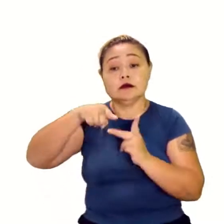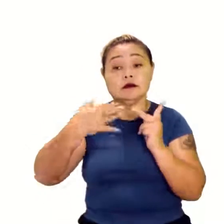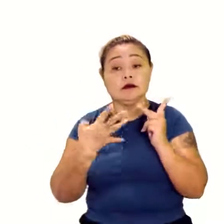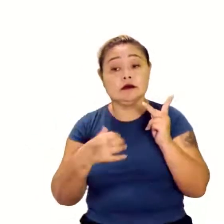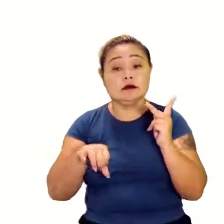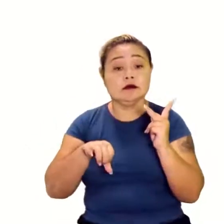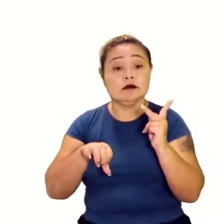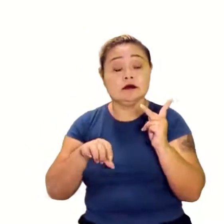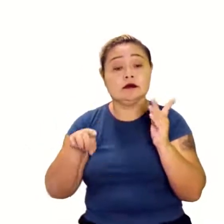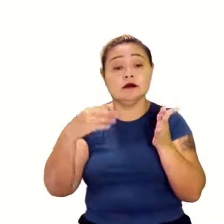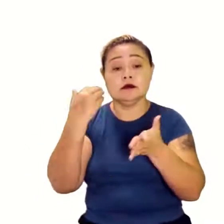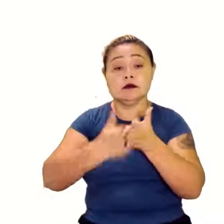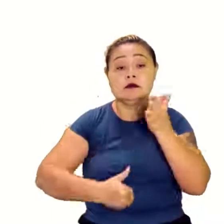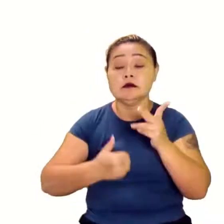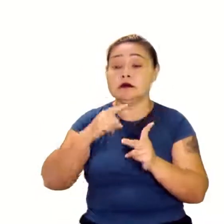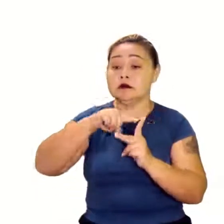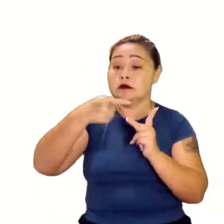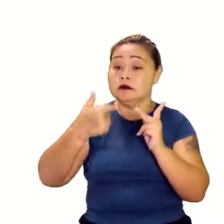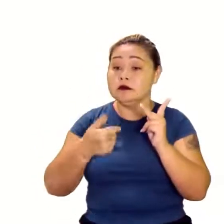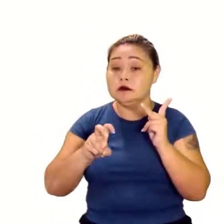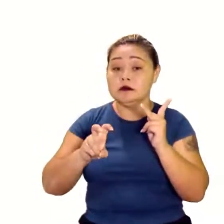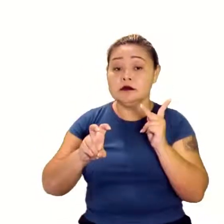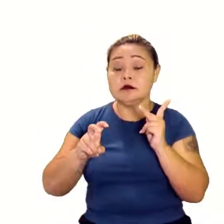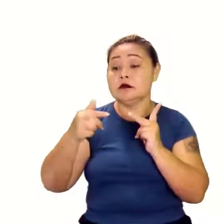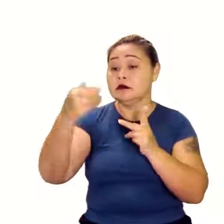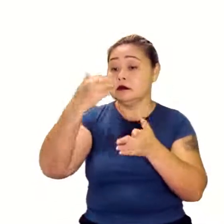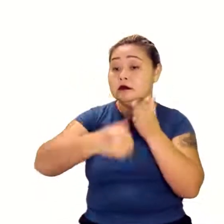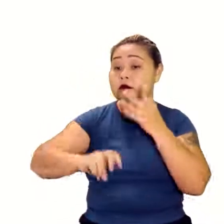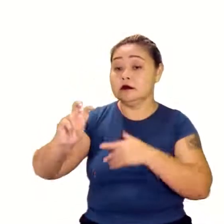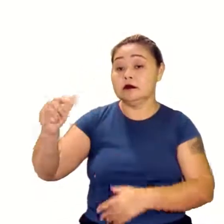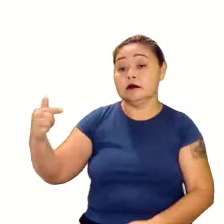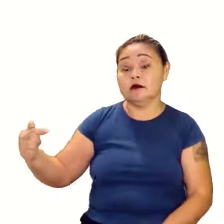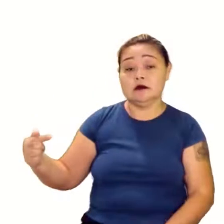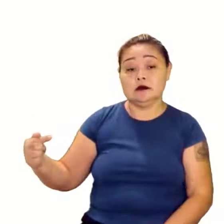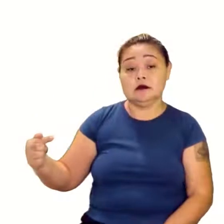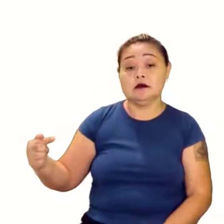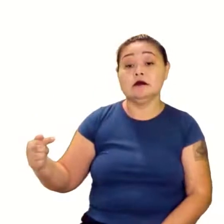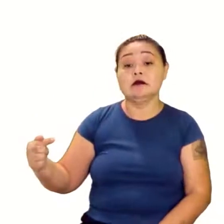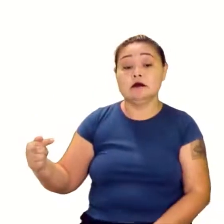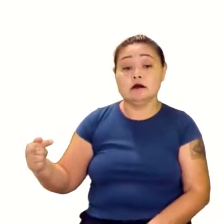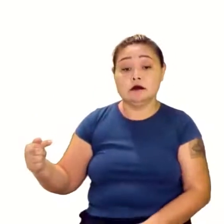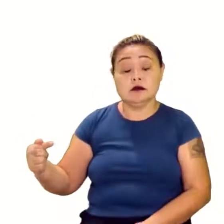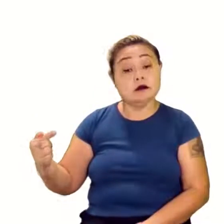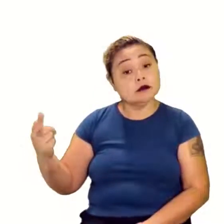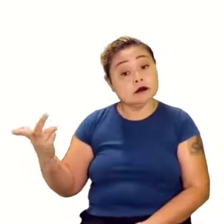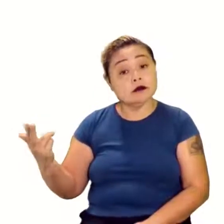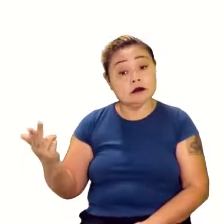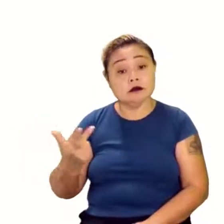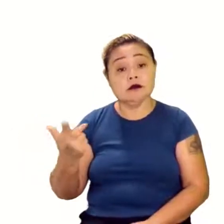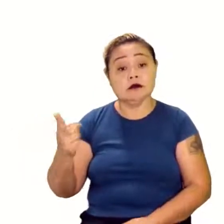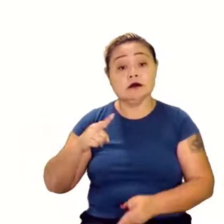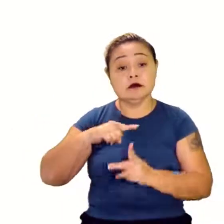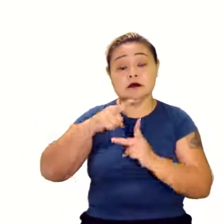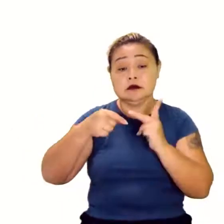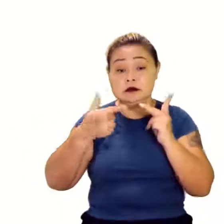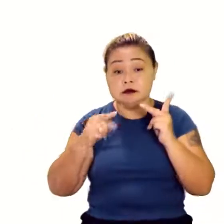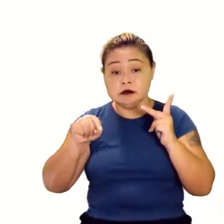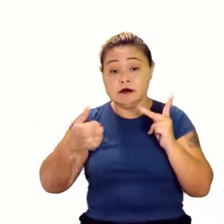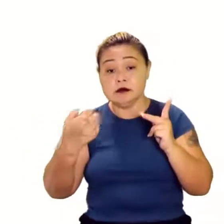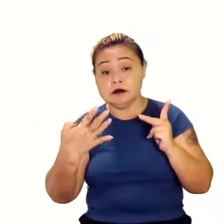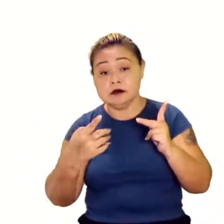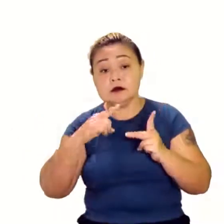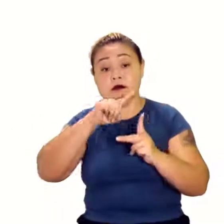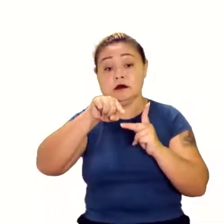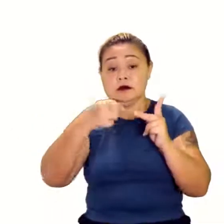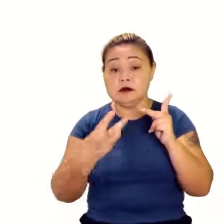49? 7. Raiz de 25? É 5. E 7 menos 5? É 2. 2, né? Da mesma forma, raiz de 2,